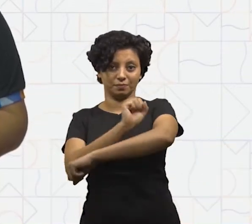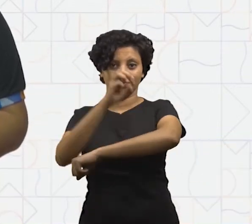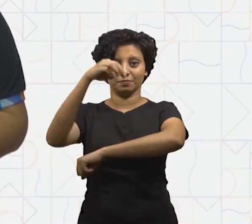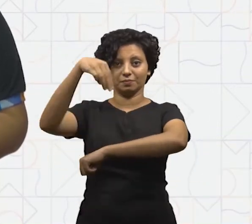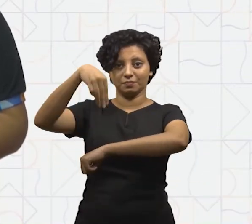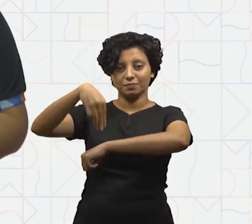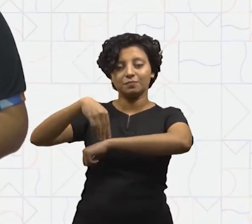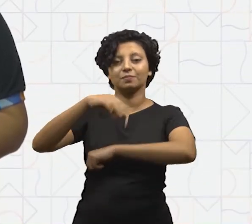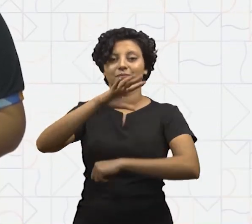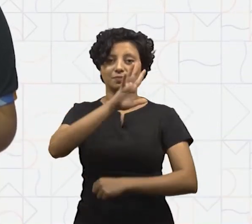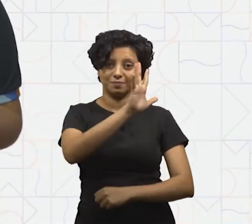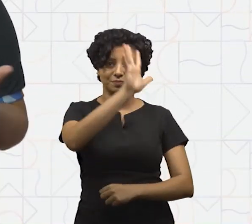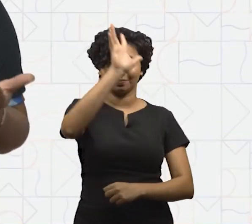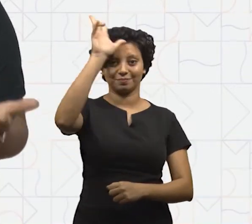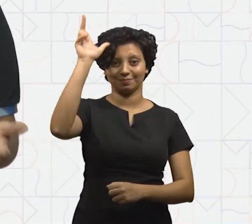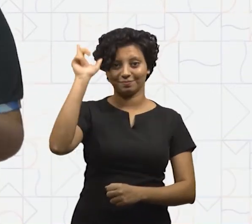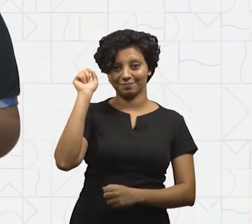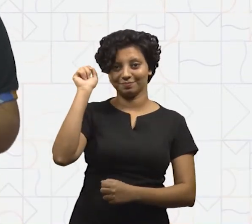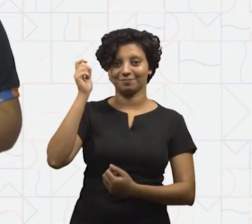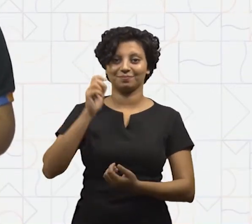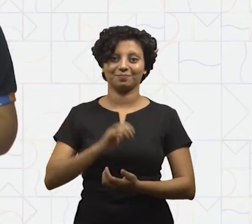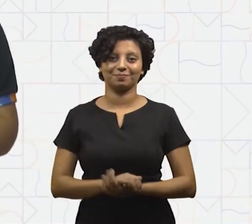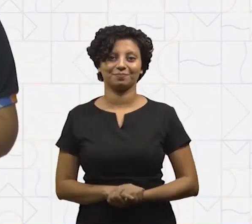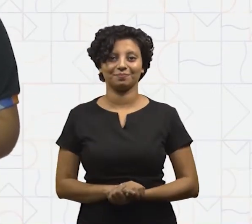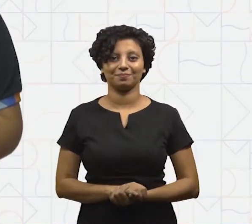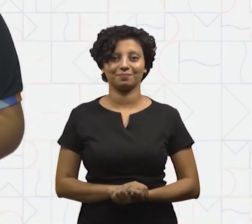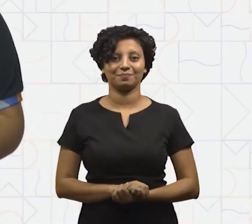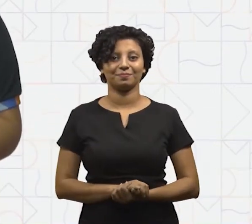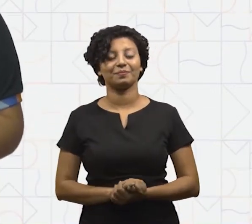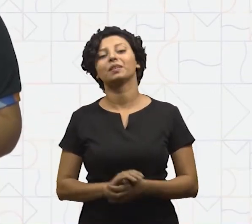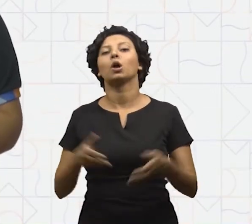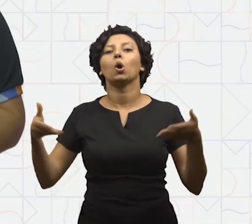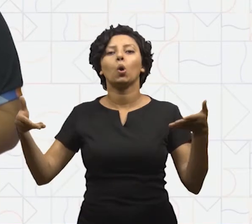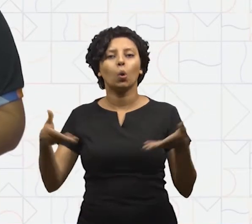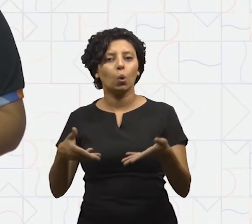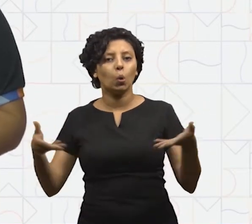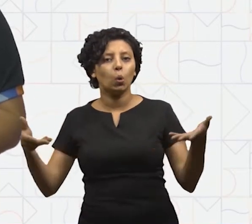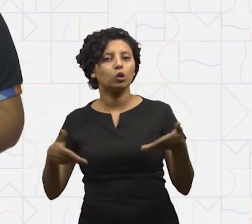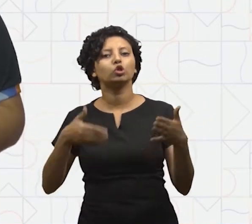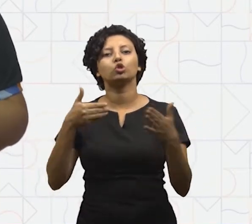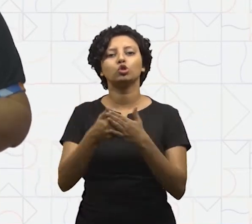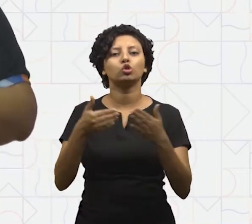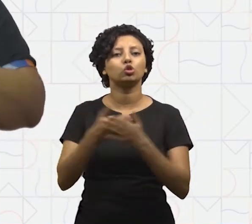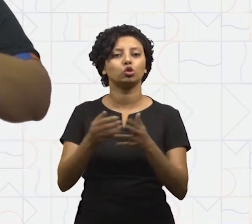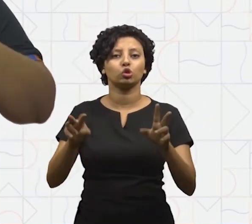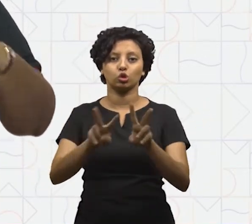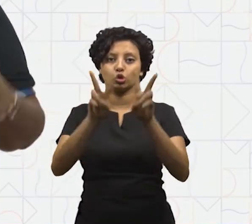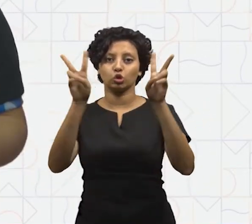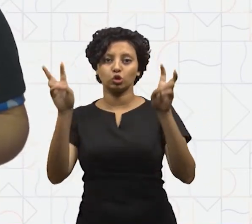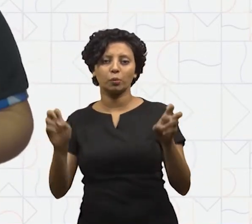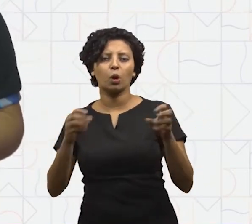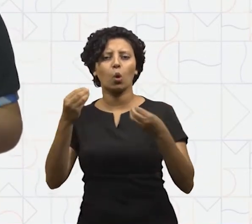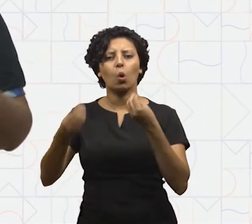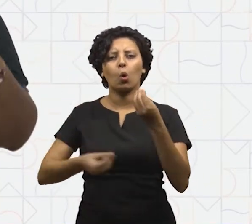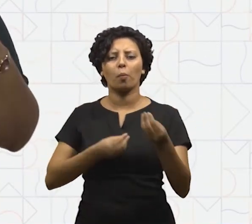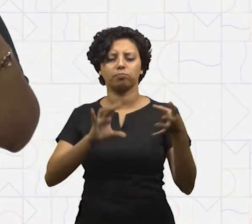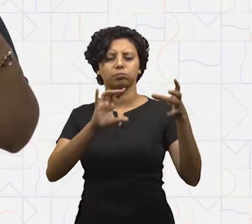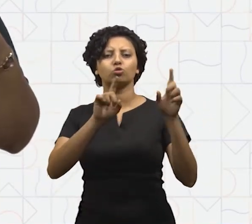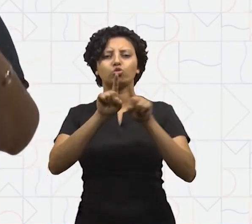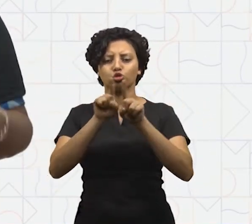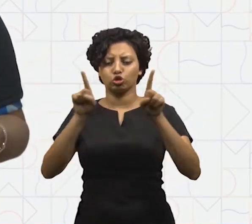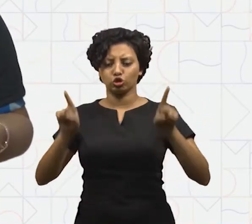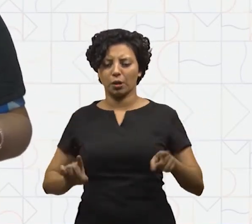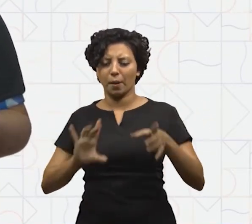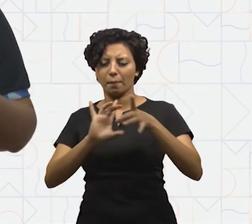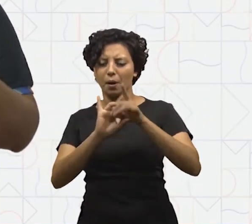e Tecnologias Educacionais da CEMED Manaus. Hoje, iremos estudar sobre a integração entre os